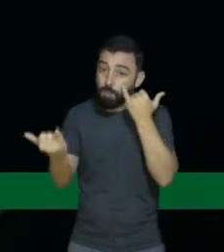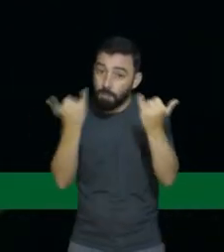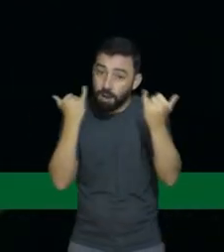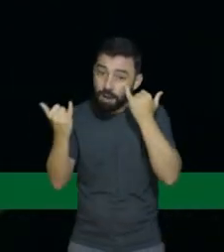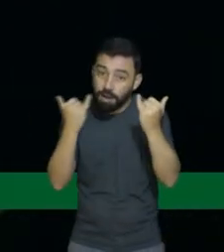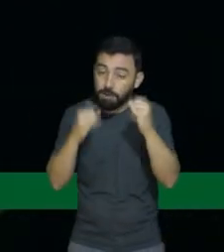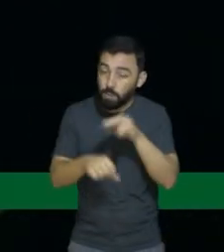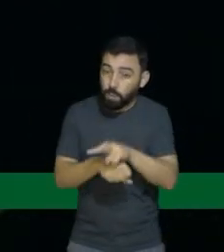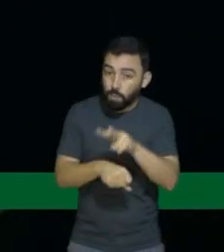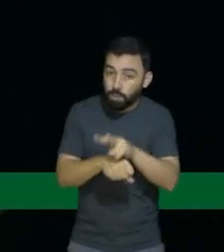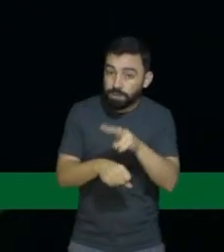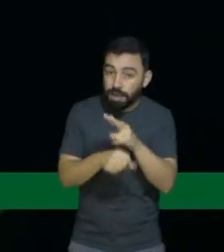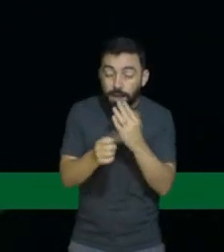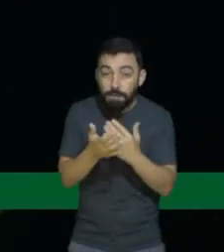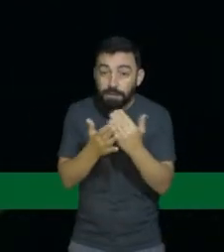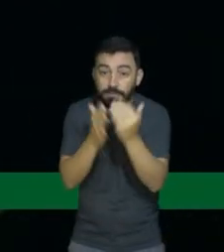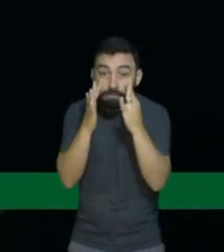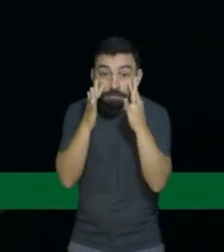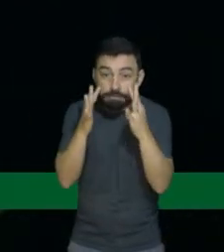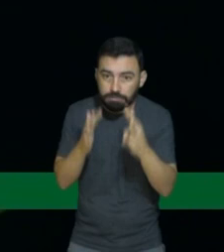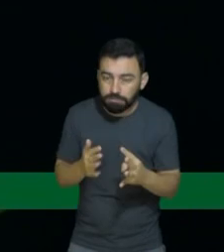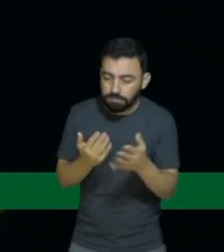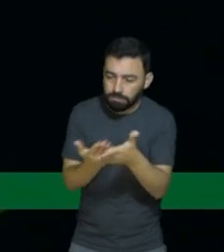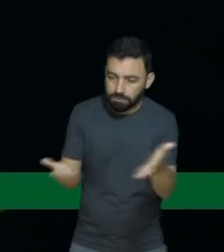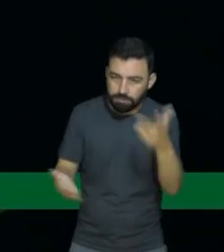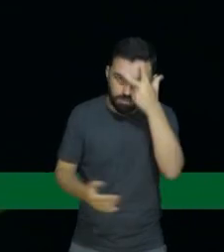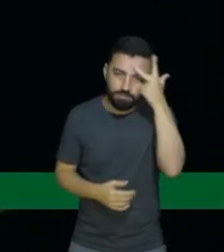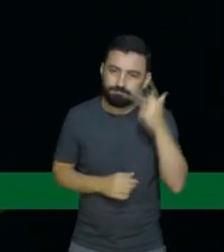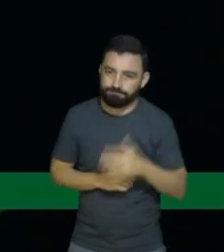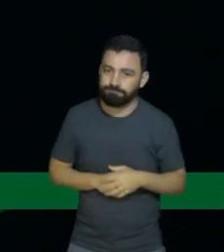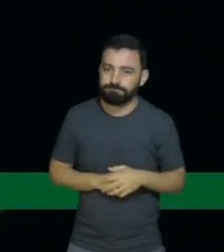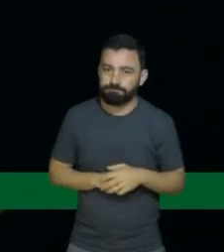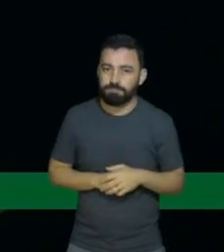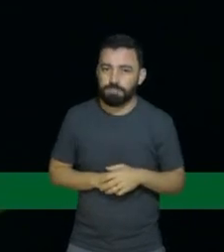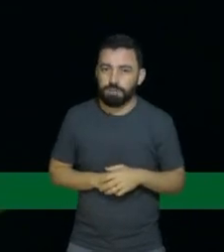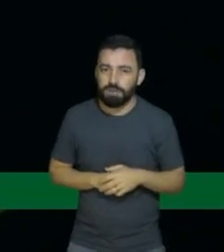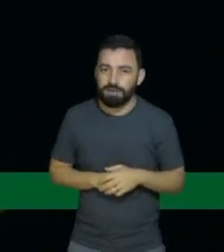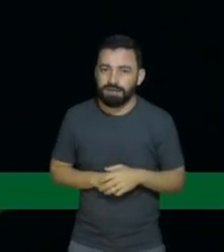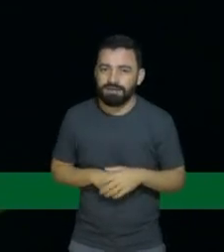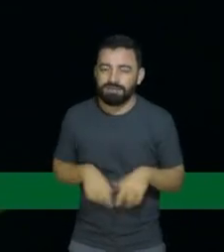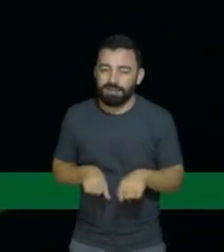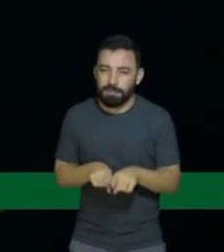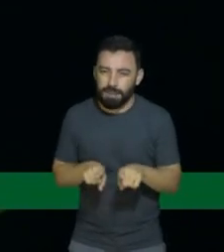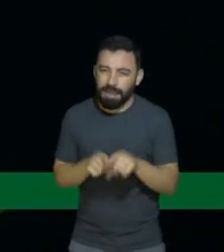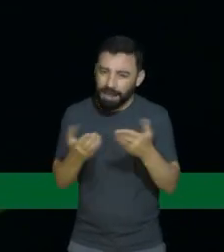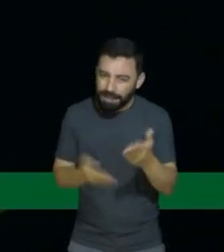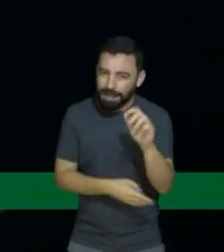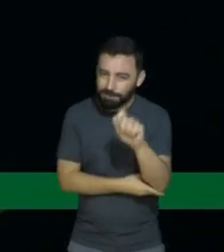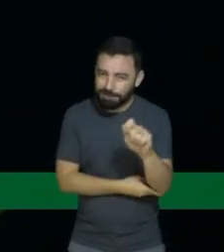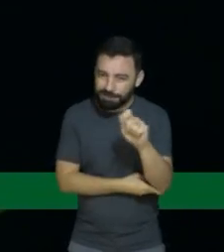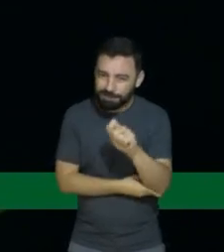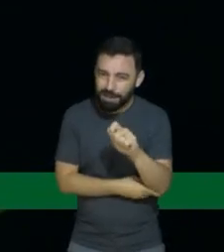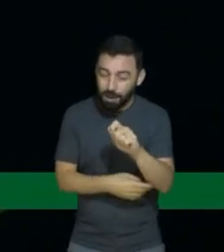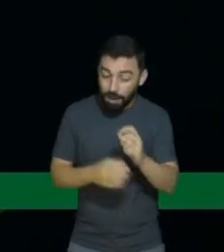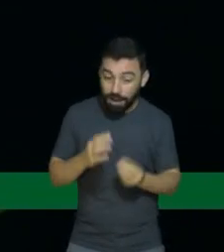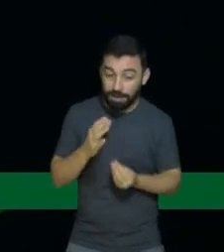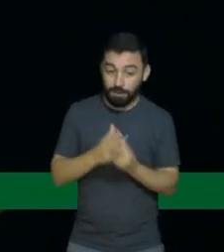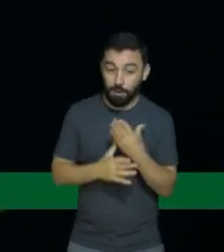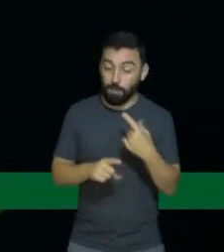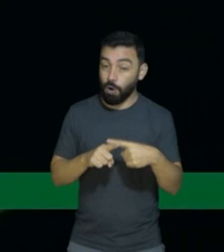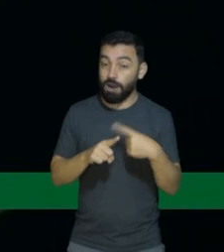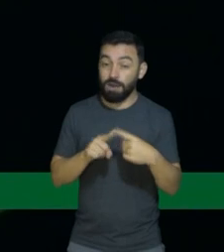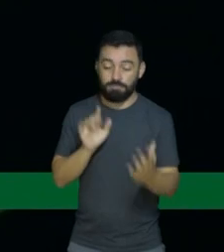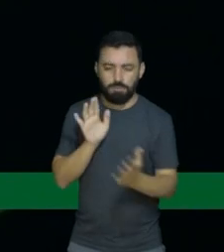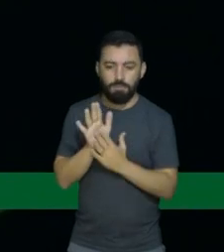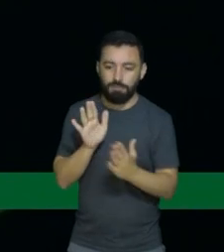cuidar com mais atenção dessas pessoas e e a viva Parkinson nasceu desse propósito com esse